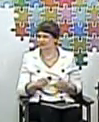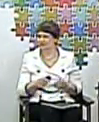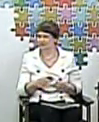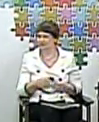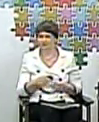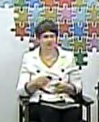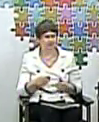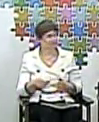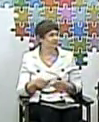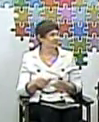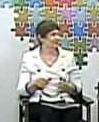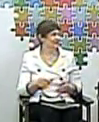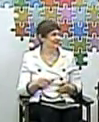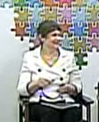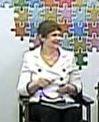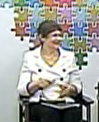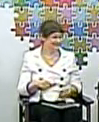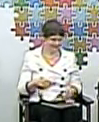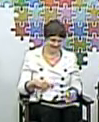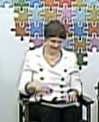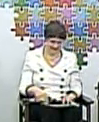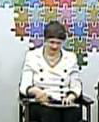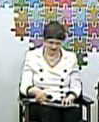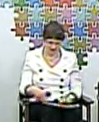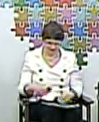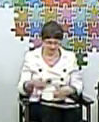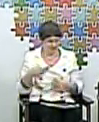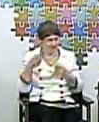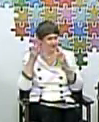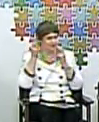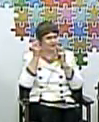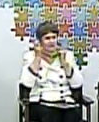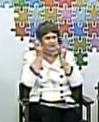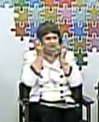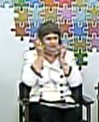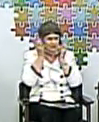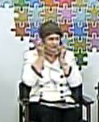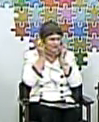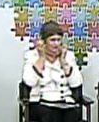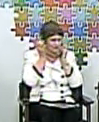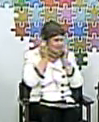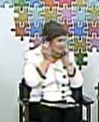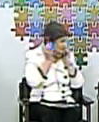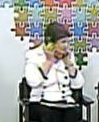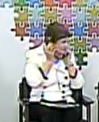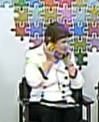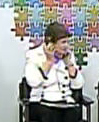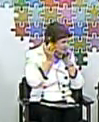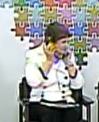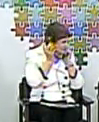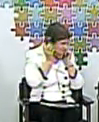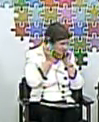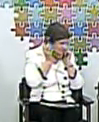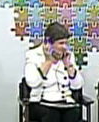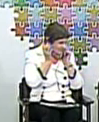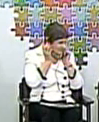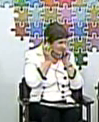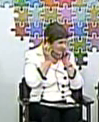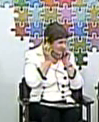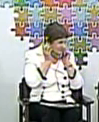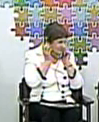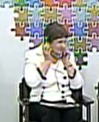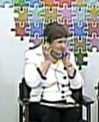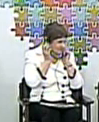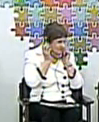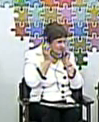pelas prefeituras para uso da palavra com tradução consecutiva para a língua portuguesa a